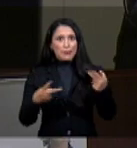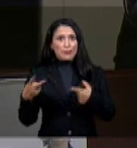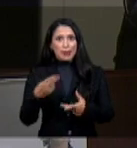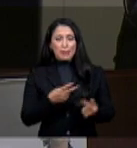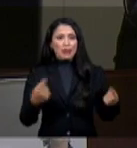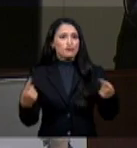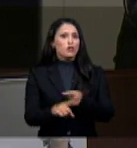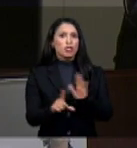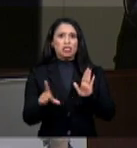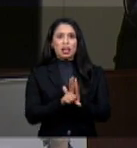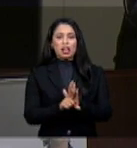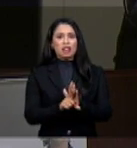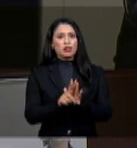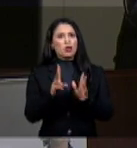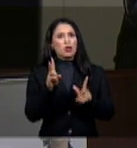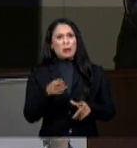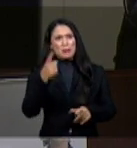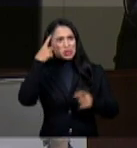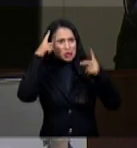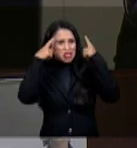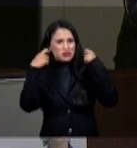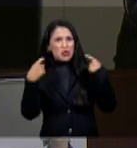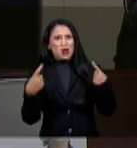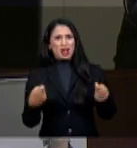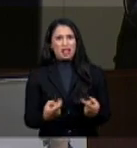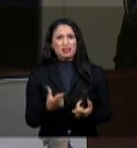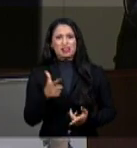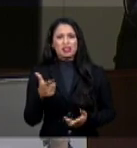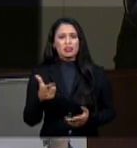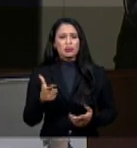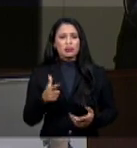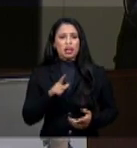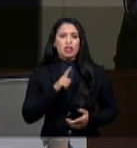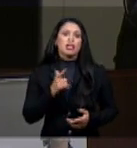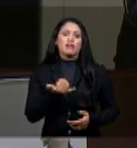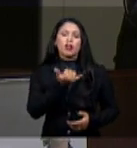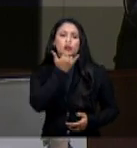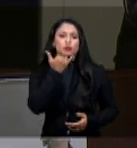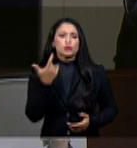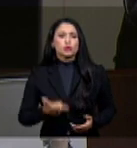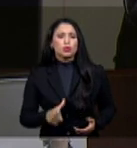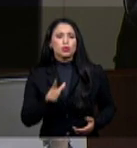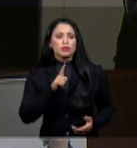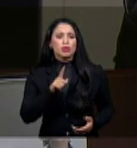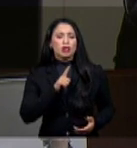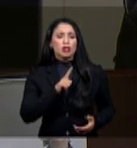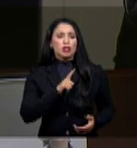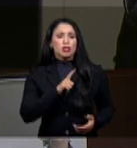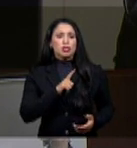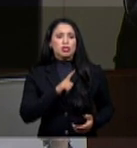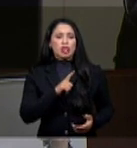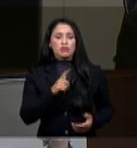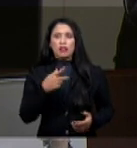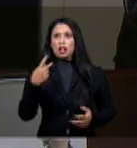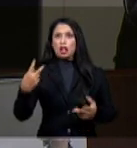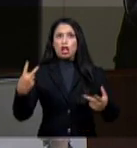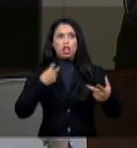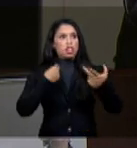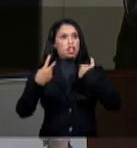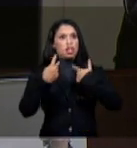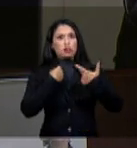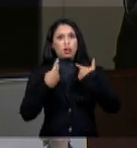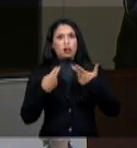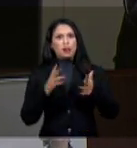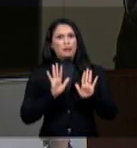maneiras. Gente violenta e mal intencionada procura inclusive usar a desculpa de estarem sendo eles os censurados, quando, na